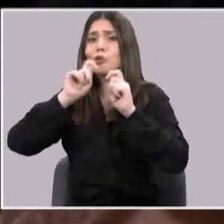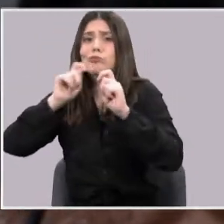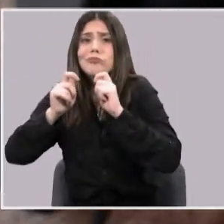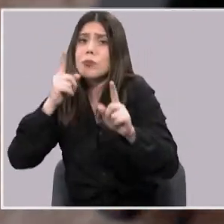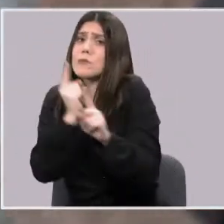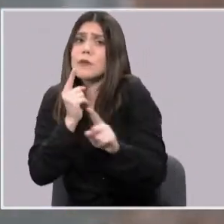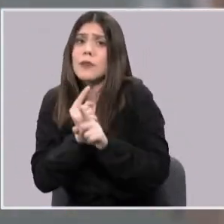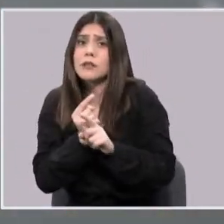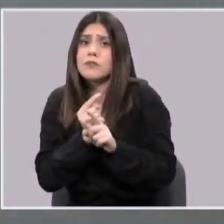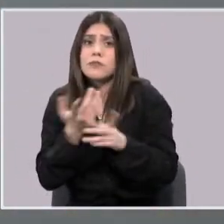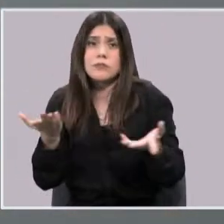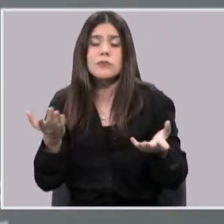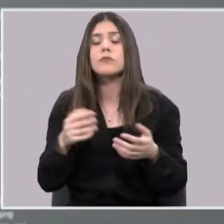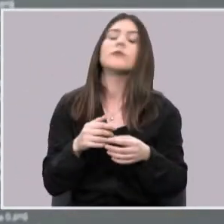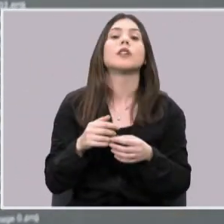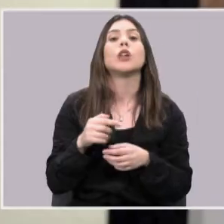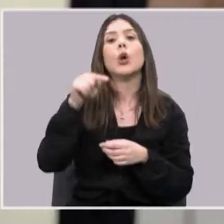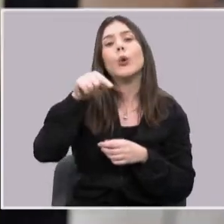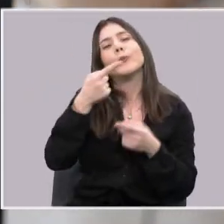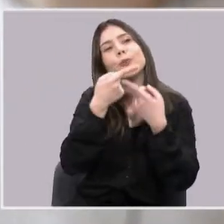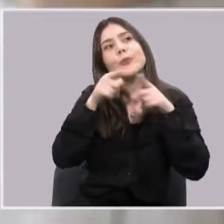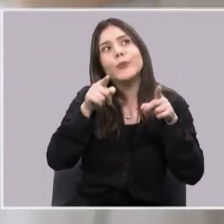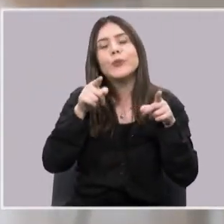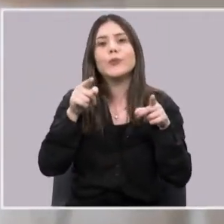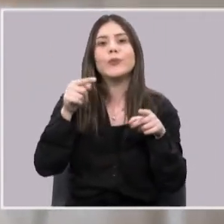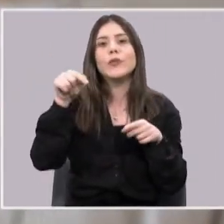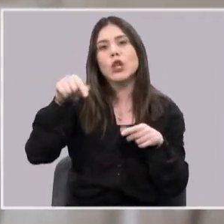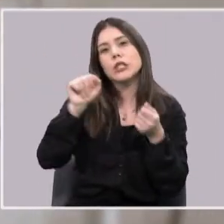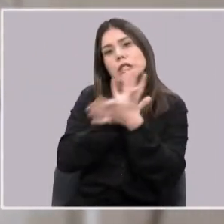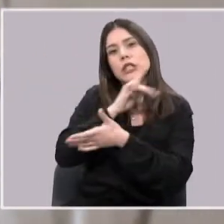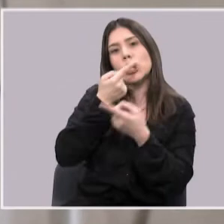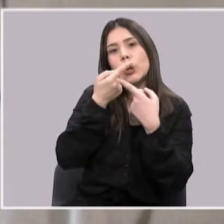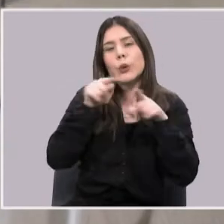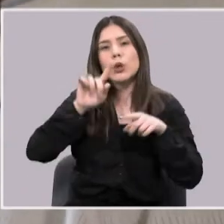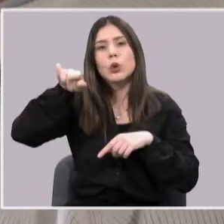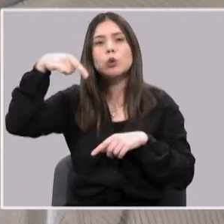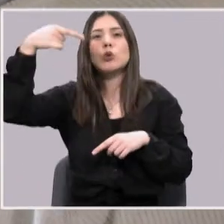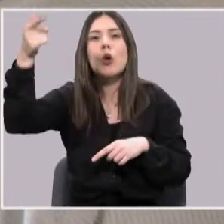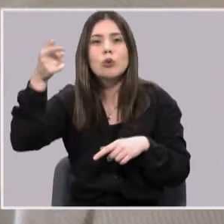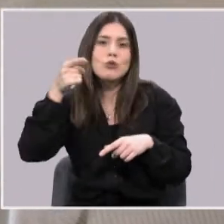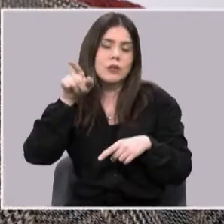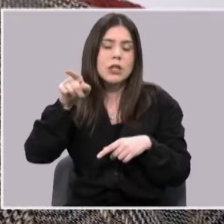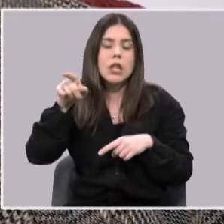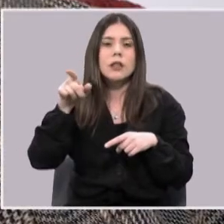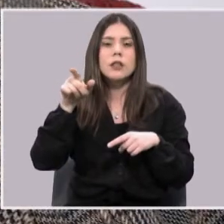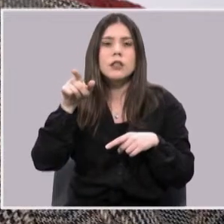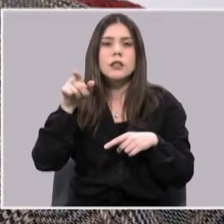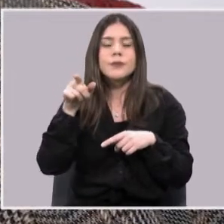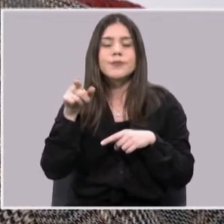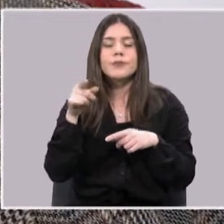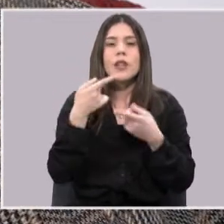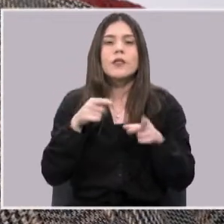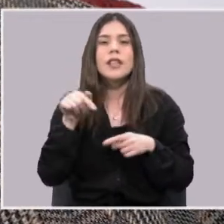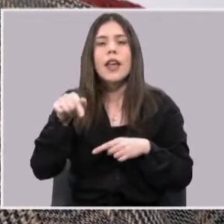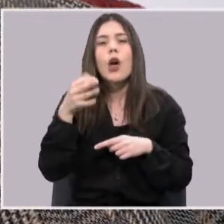outros jornalistas utilizam ou deveriam utilizar. Temos uma diferença relativamente aos nossos colegas da chamada imprensa